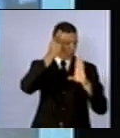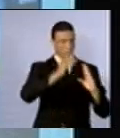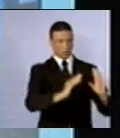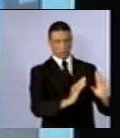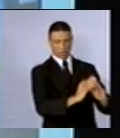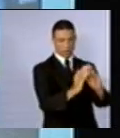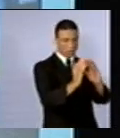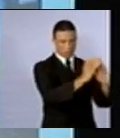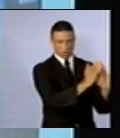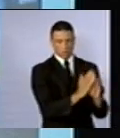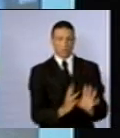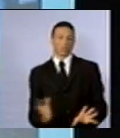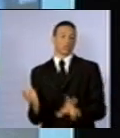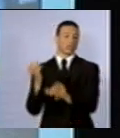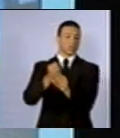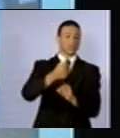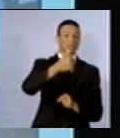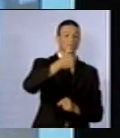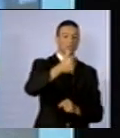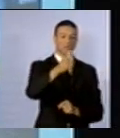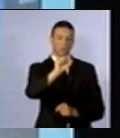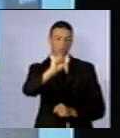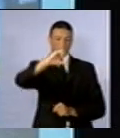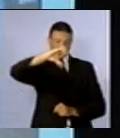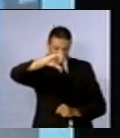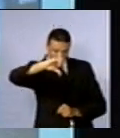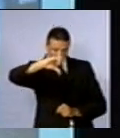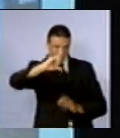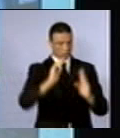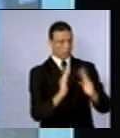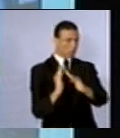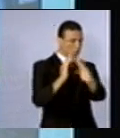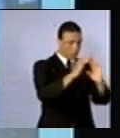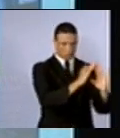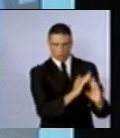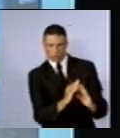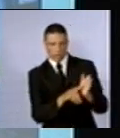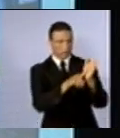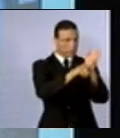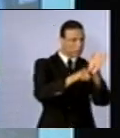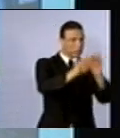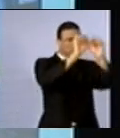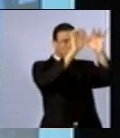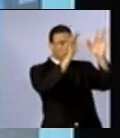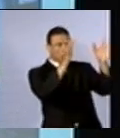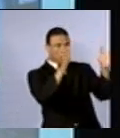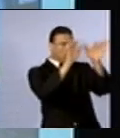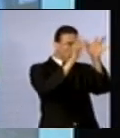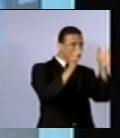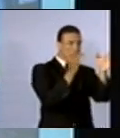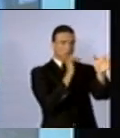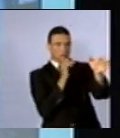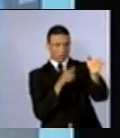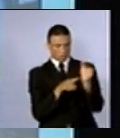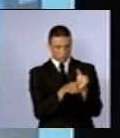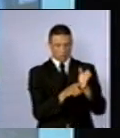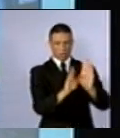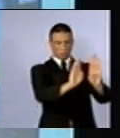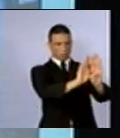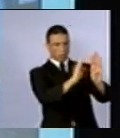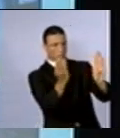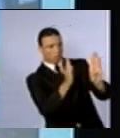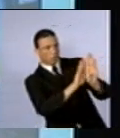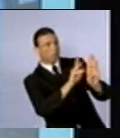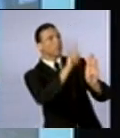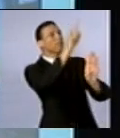residências, 189 residências, tiveram os seus níveis de campo magnético medidos na porta das suas